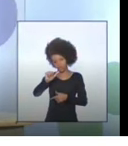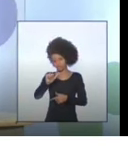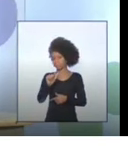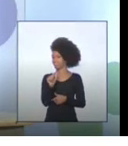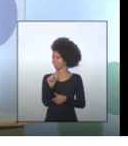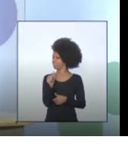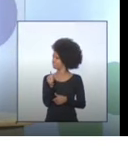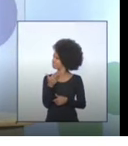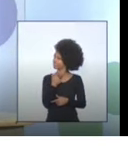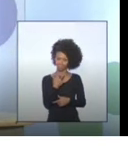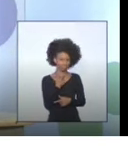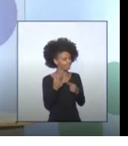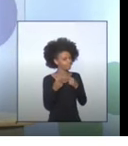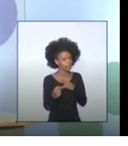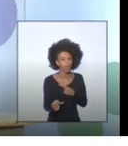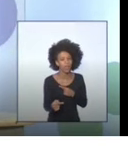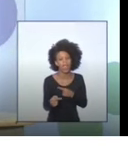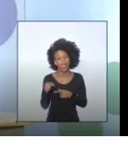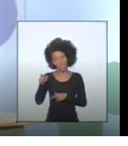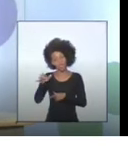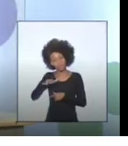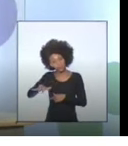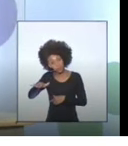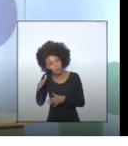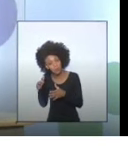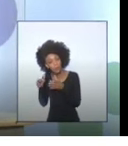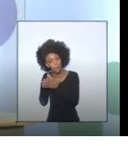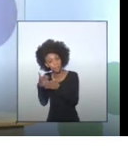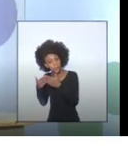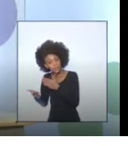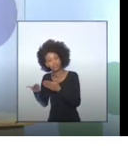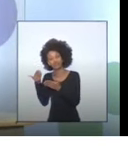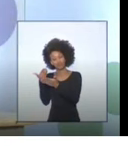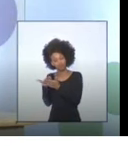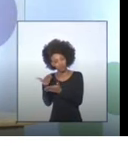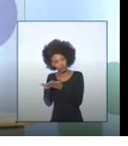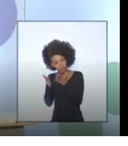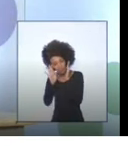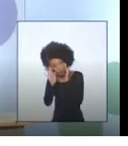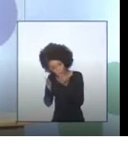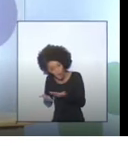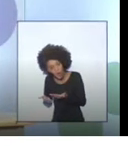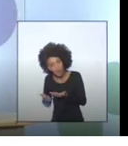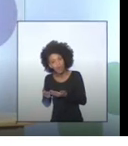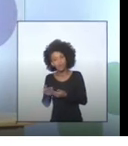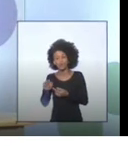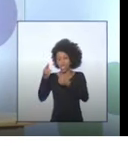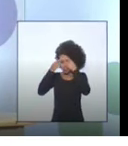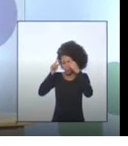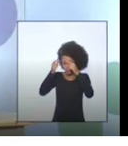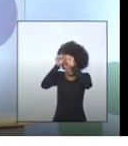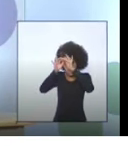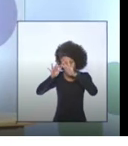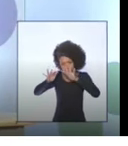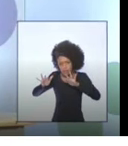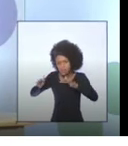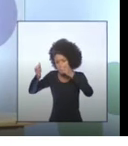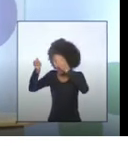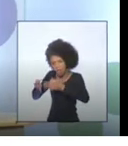esses combinados, né? Esse é um ambiente realmente de estudo que vai servir para a gente poder tirar dúvidas,